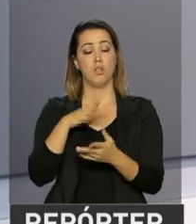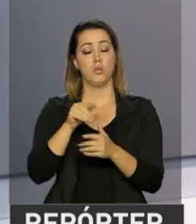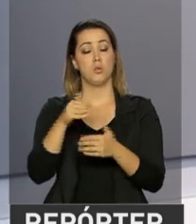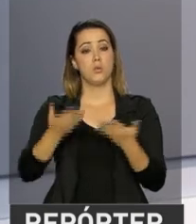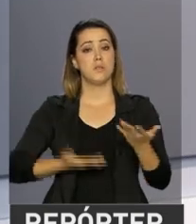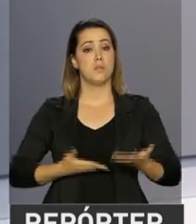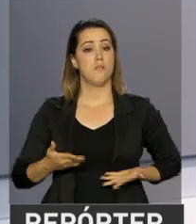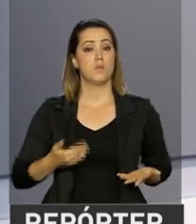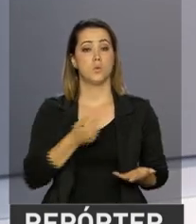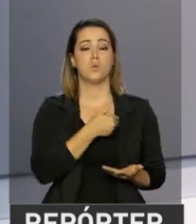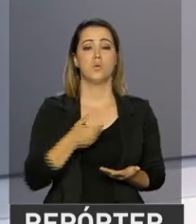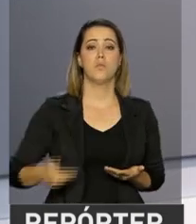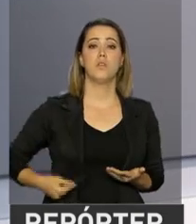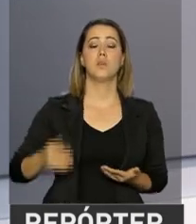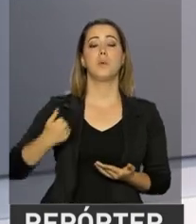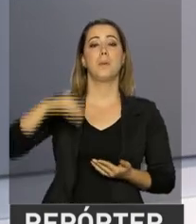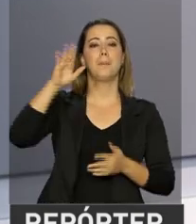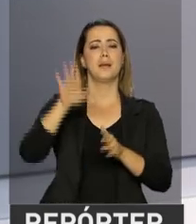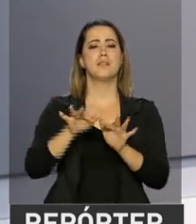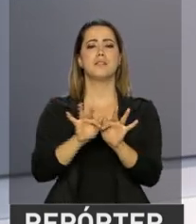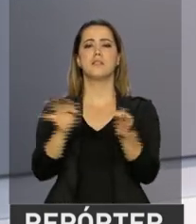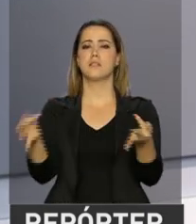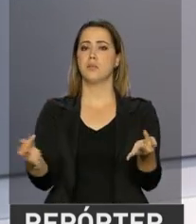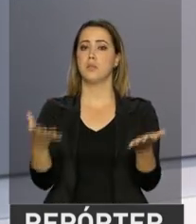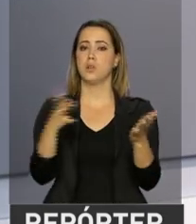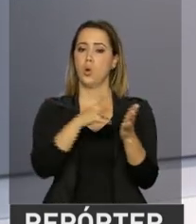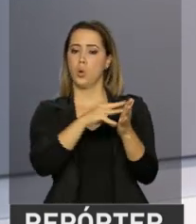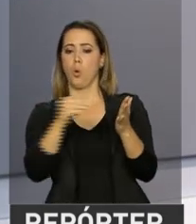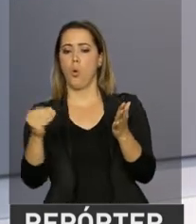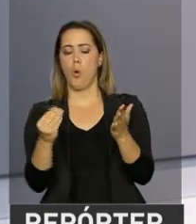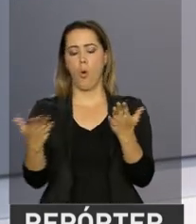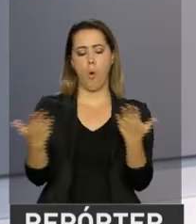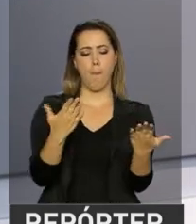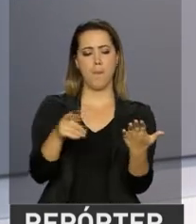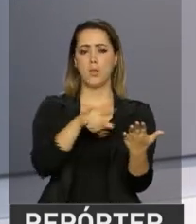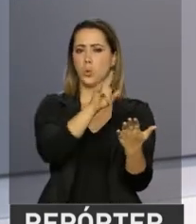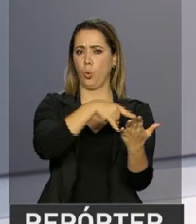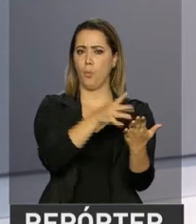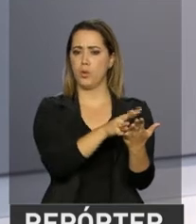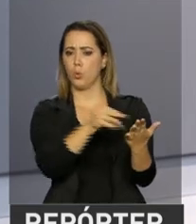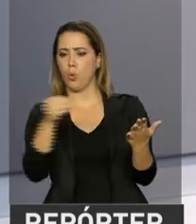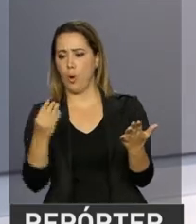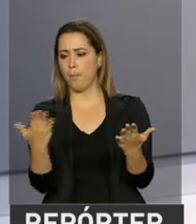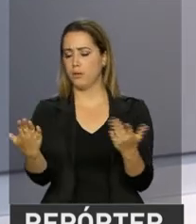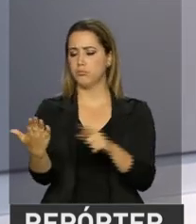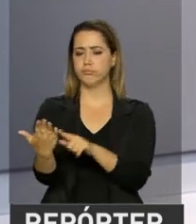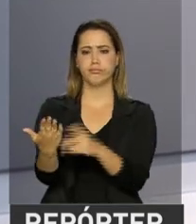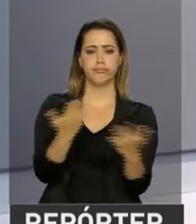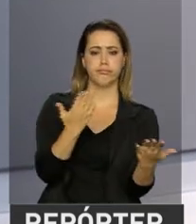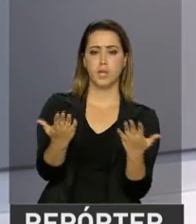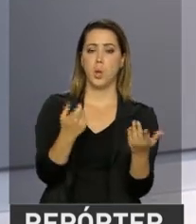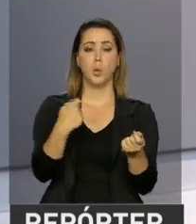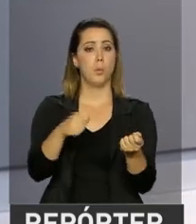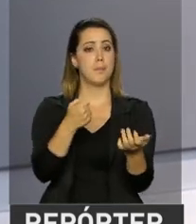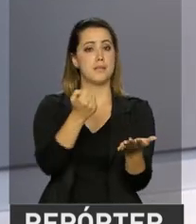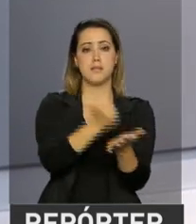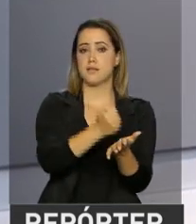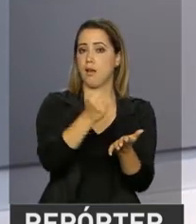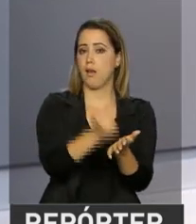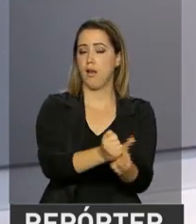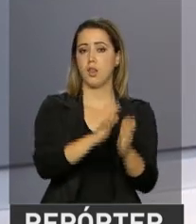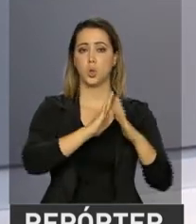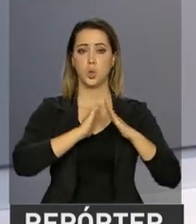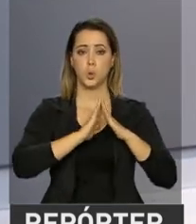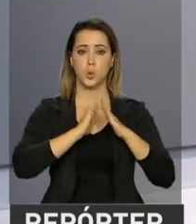a partir de agora a apresentação de cópias autenticadas não será mais necessária e acaba também é exigência de reconhecimento